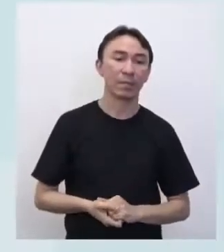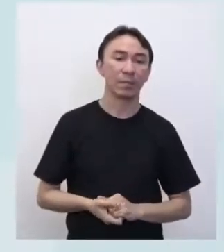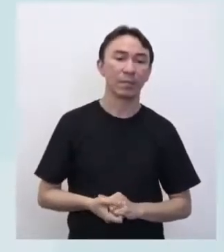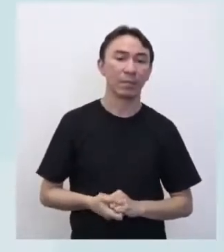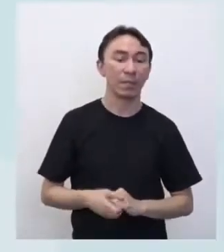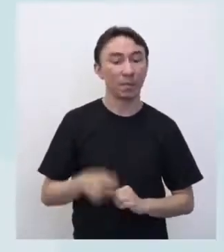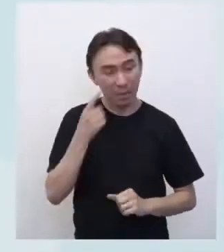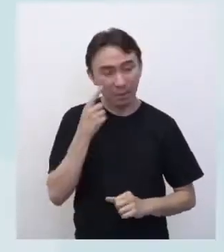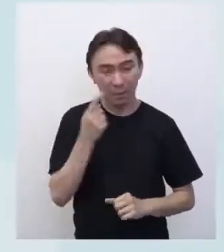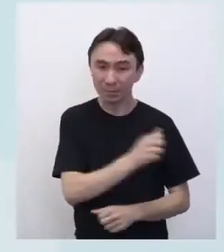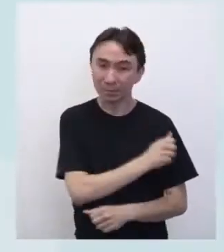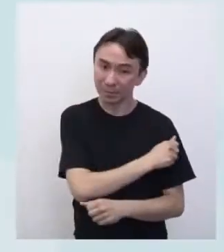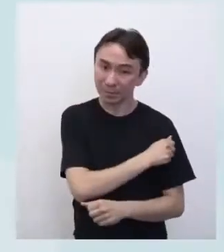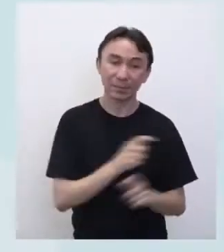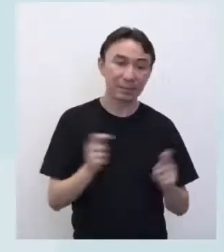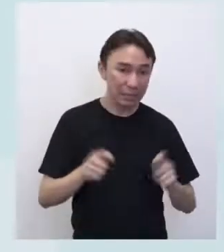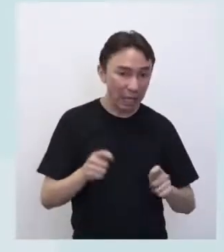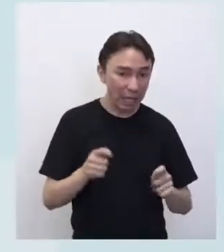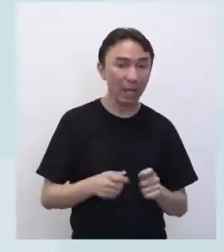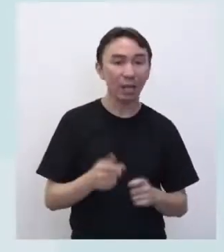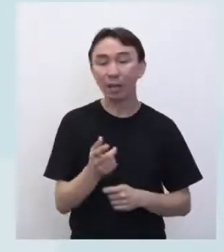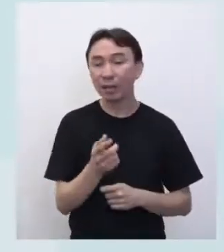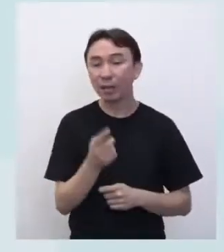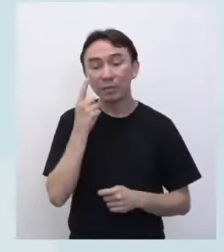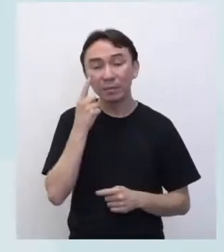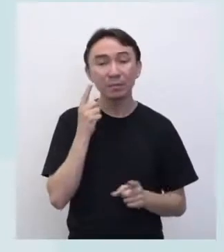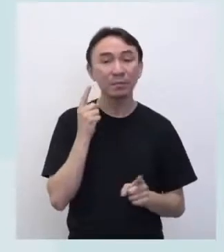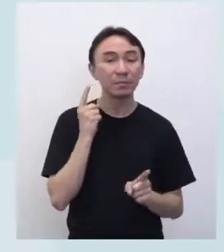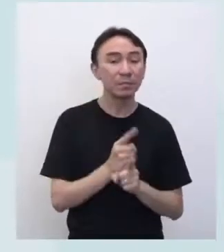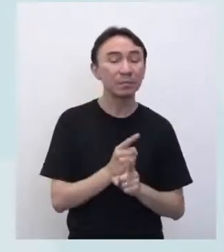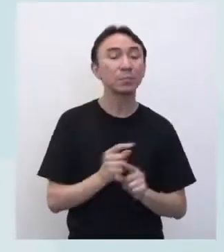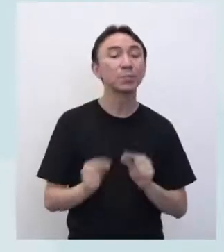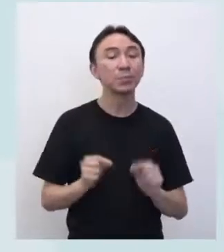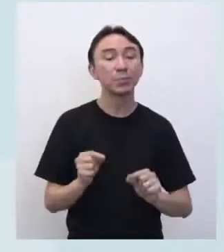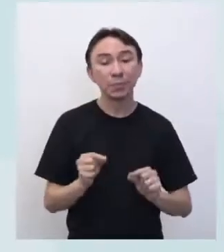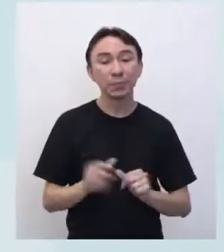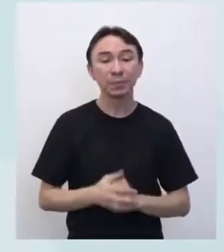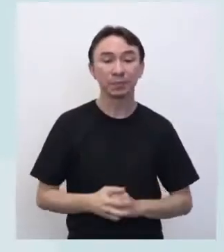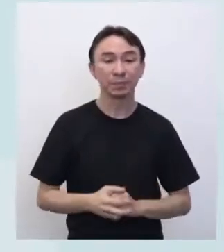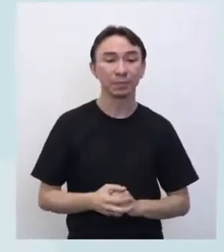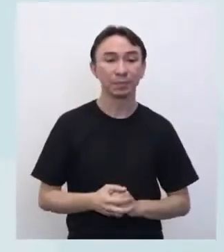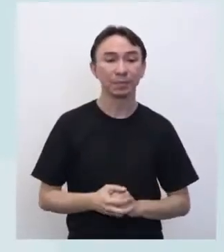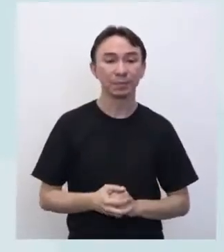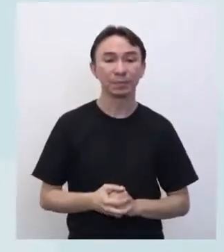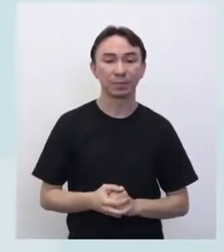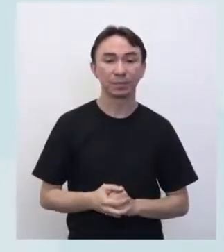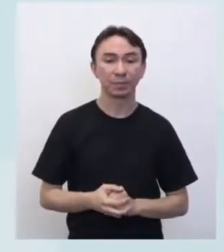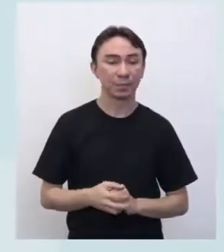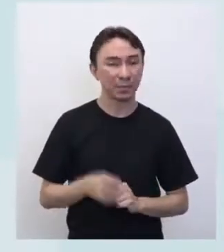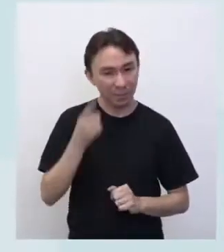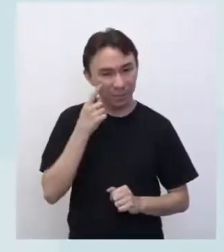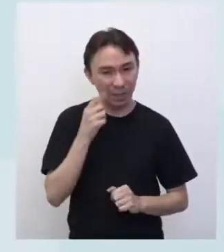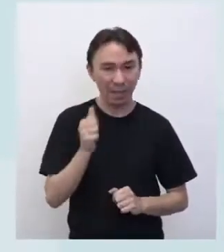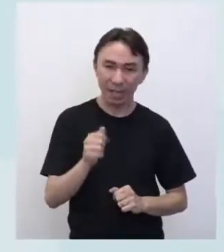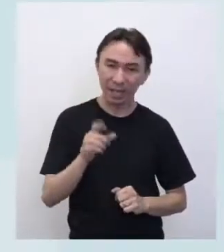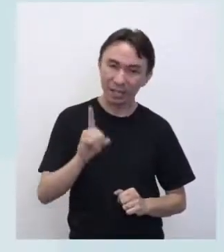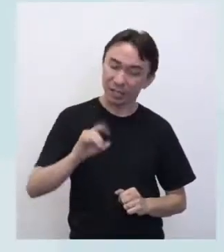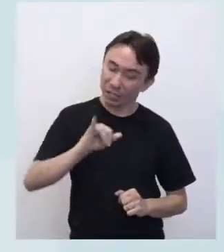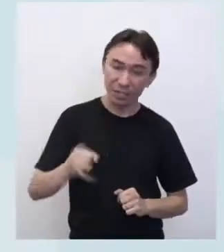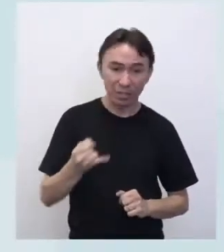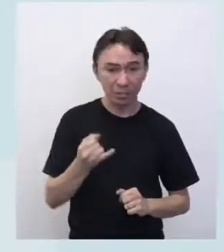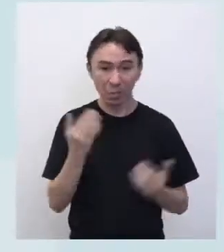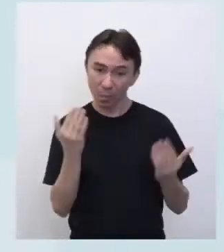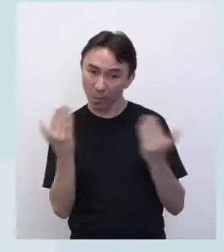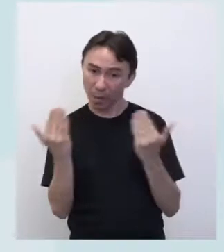os alunos serão capazes de recognize and use comparative adjectives, reconhecer e usar os adjetivos